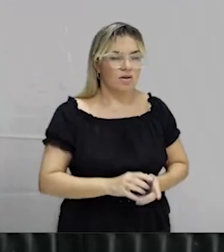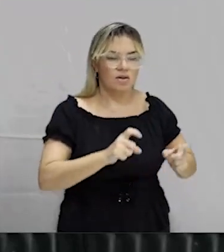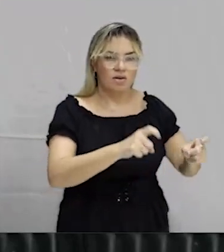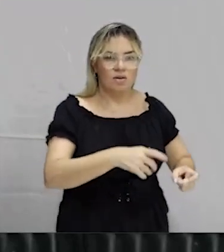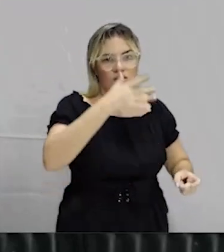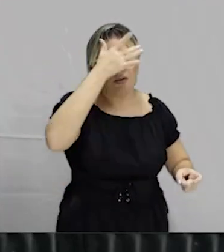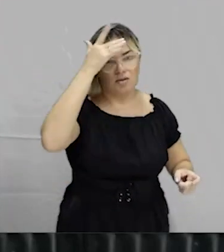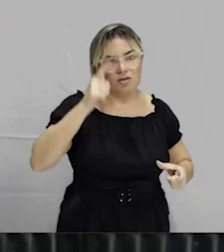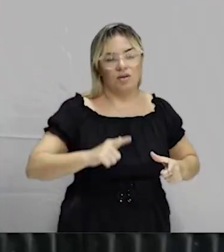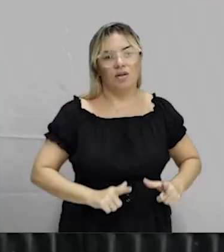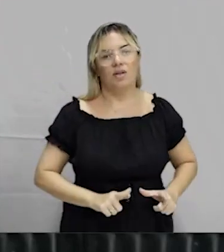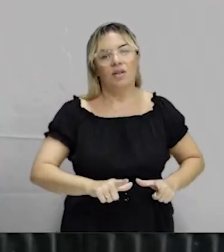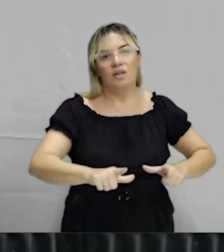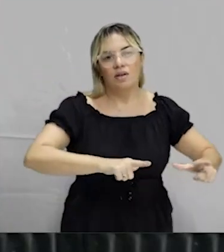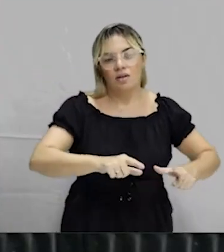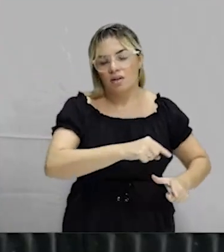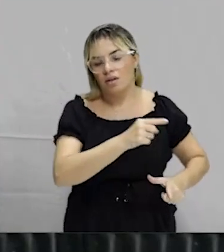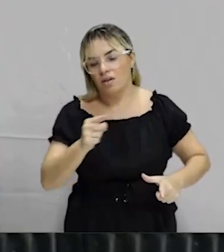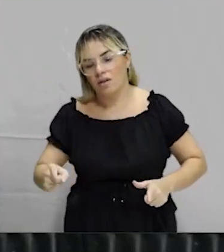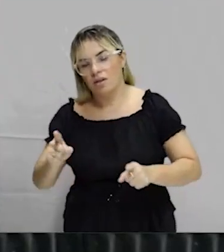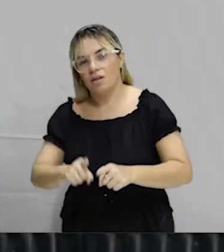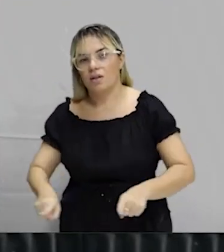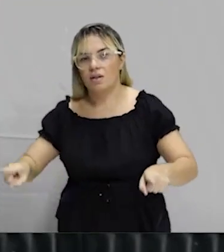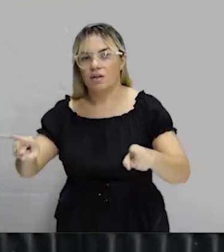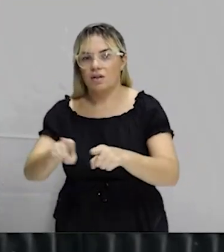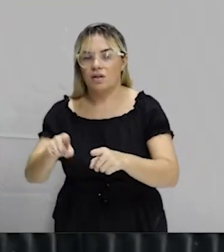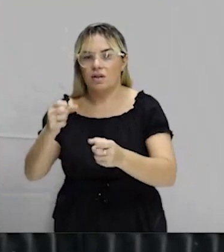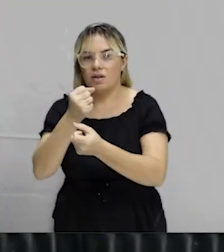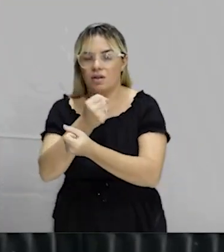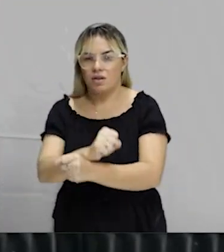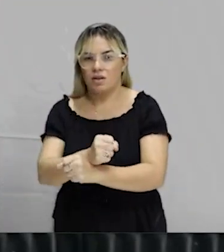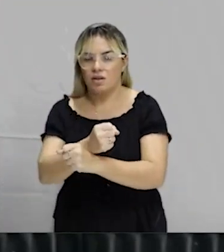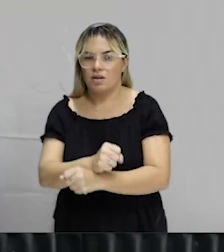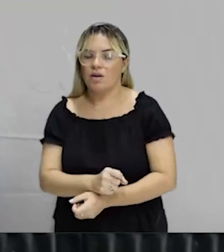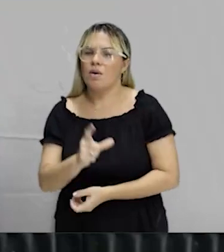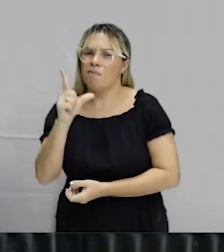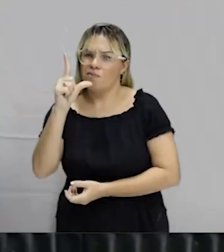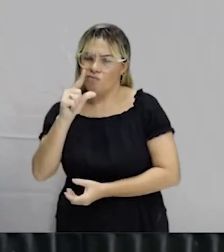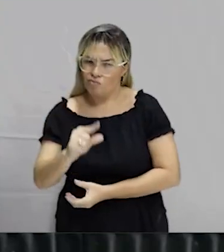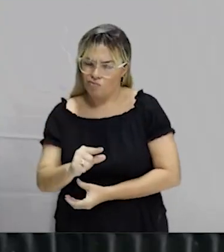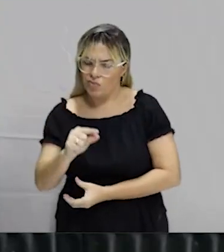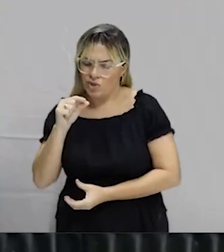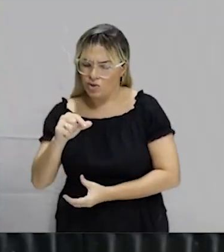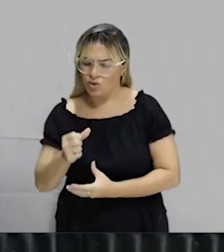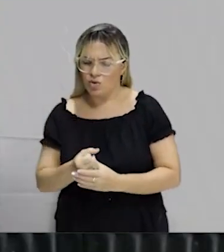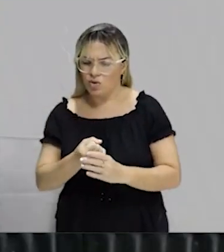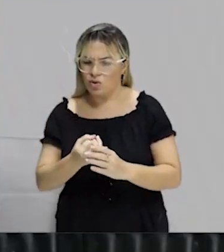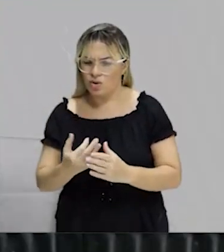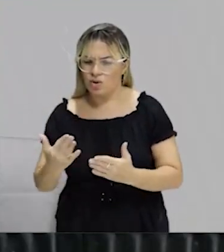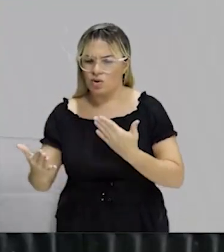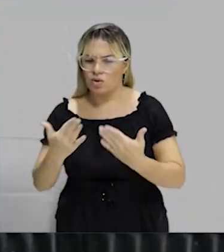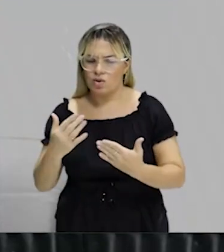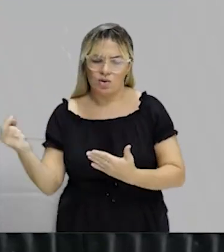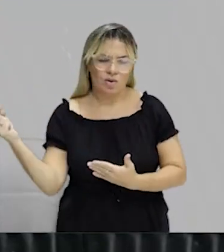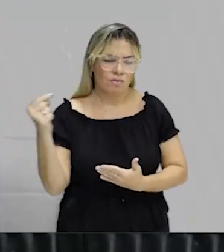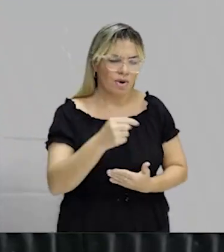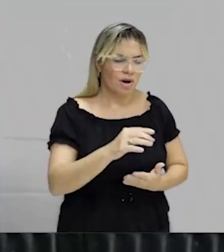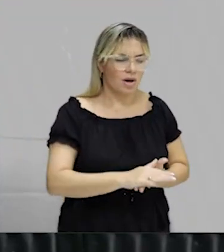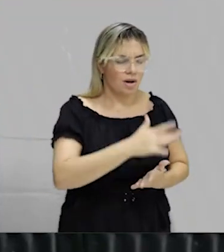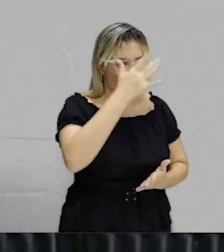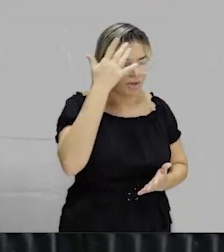livres e por escravos. O número de escravos menor se comparado ao número de agricultores